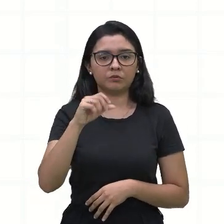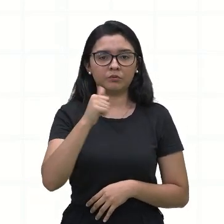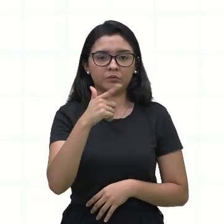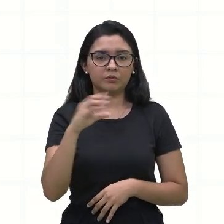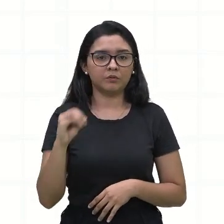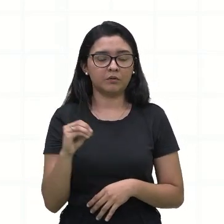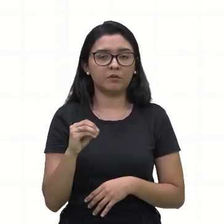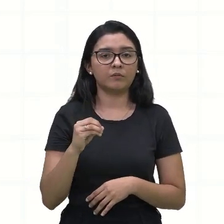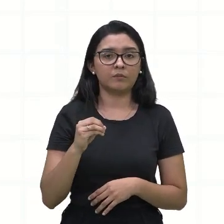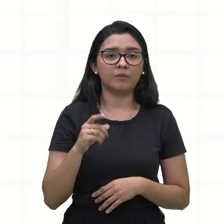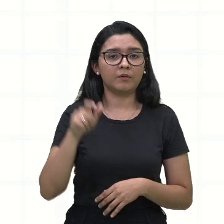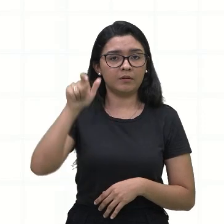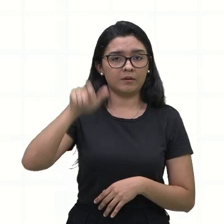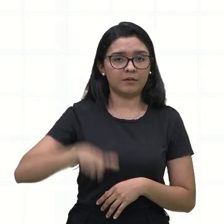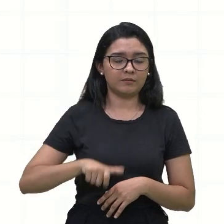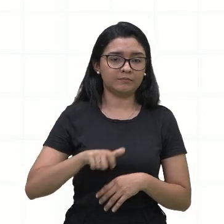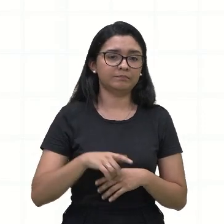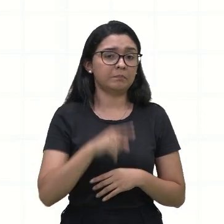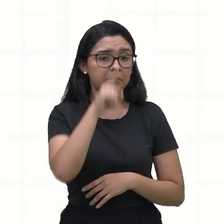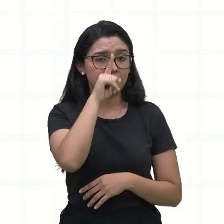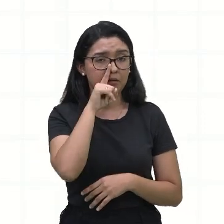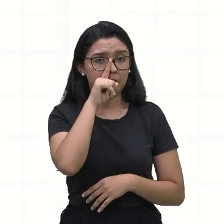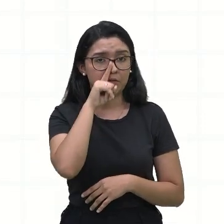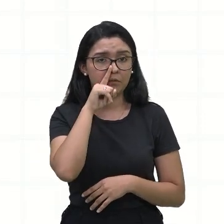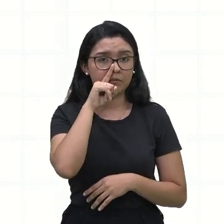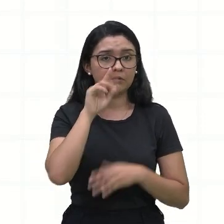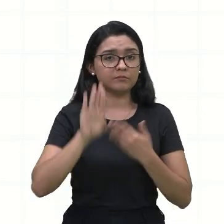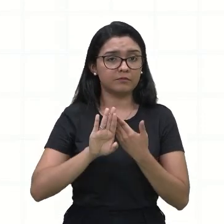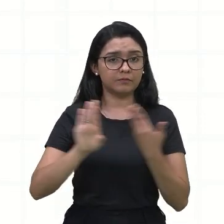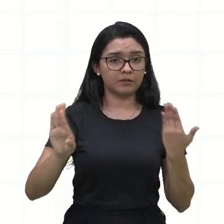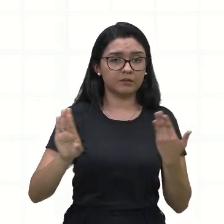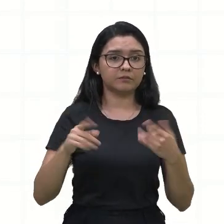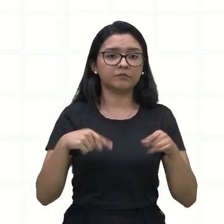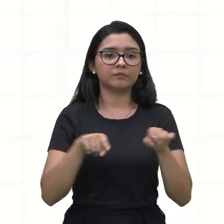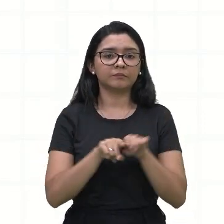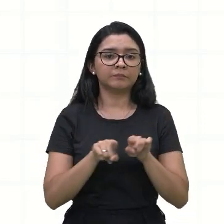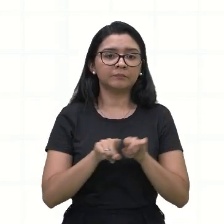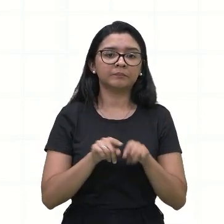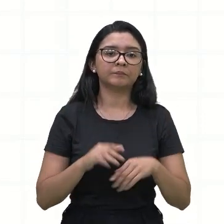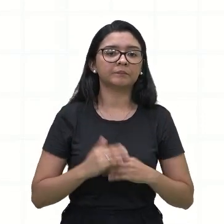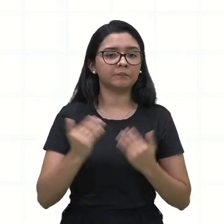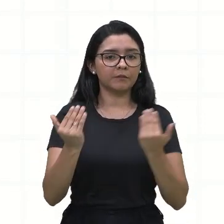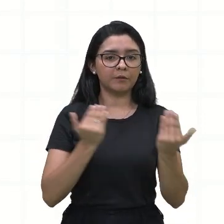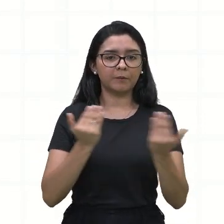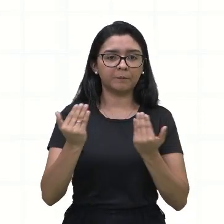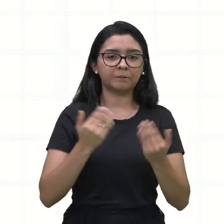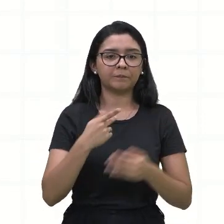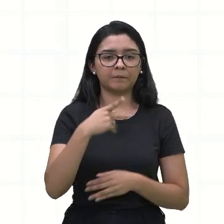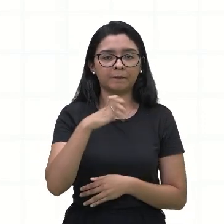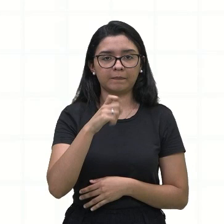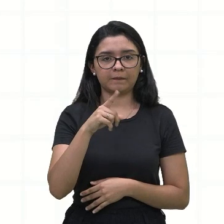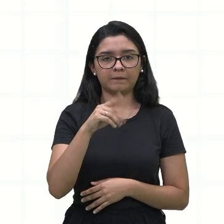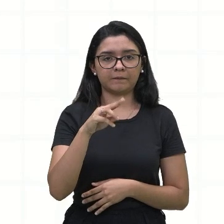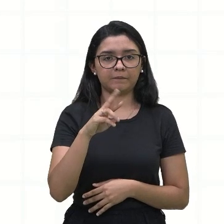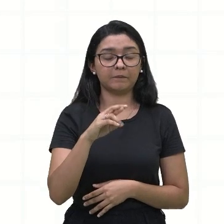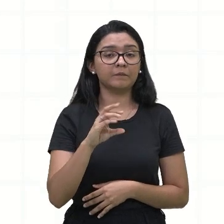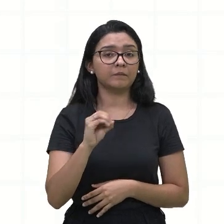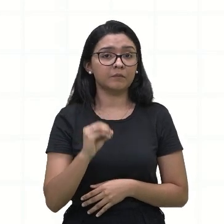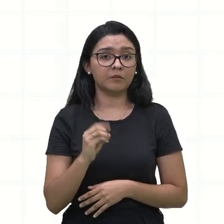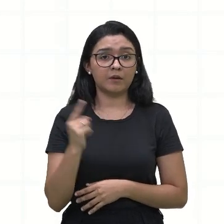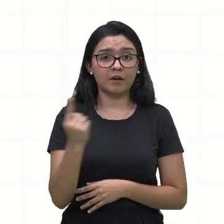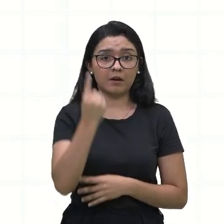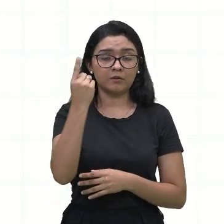logo, portanto, fique longe dele. É uma conclusão. E comparação. Pedro é tão alto